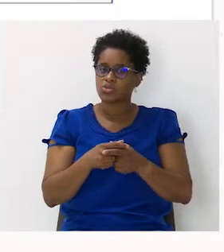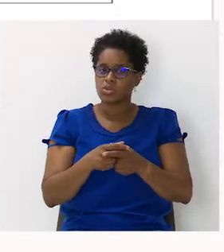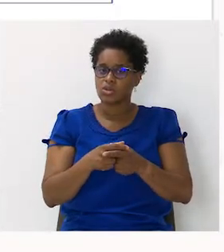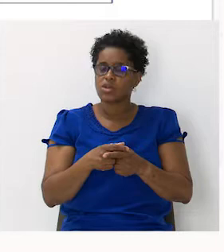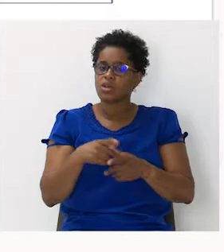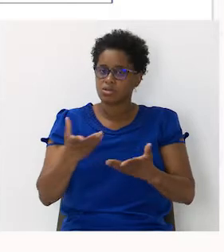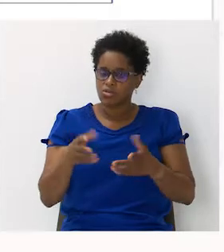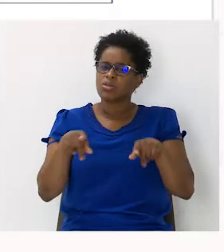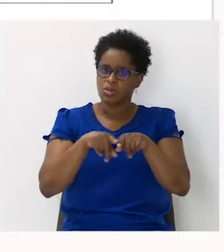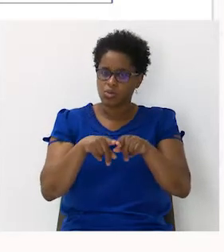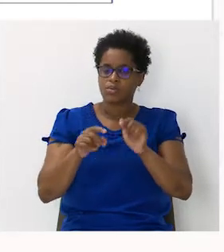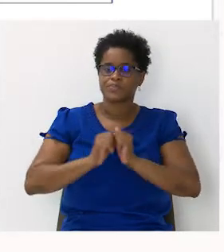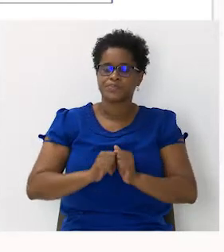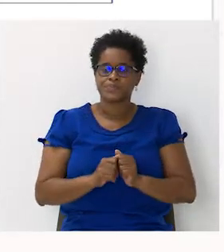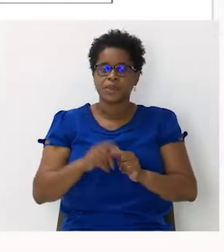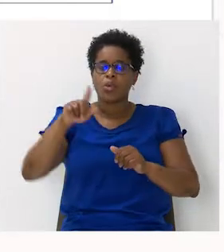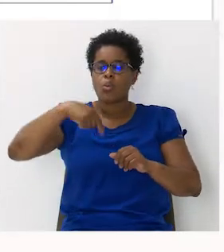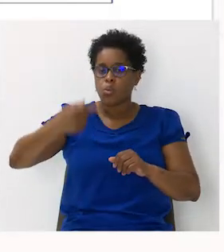semelhantes.